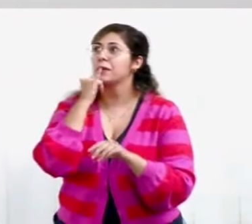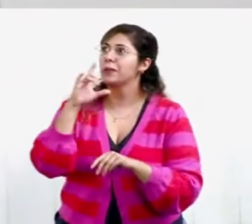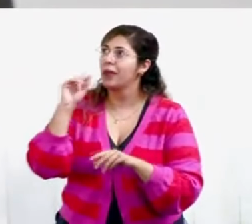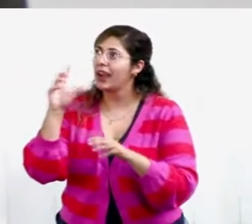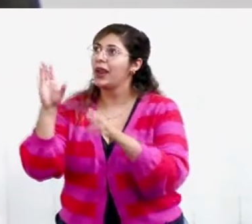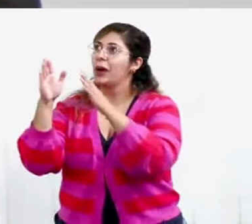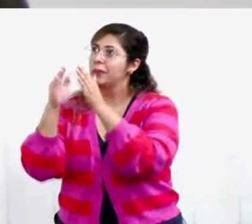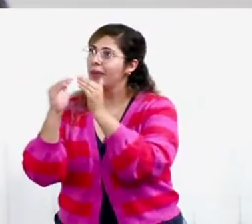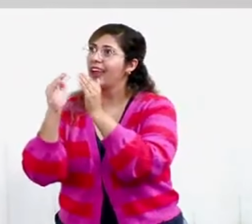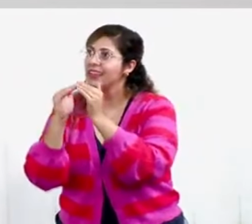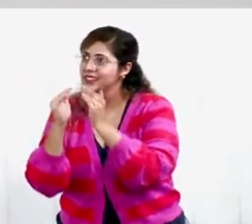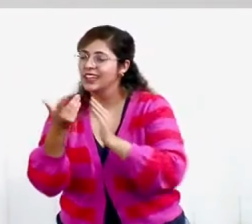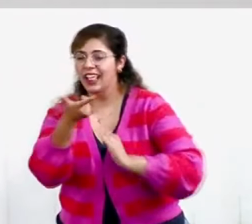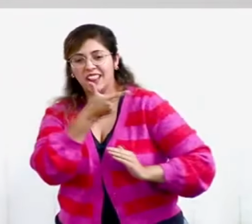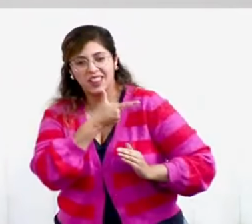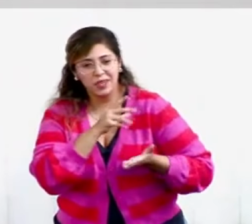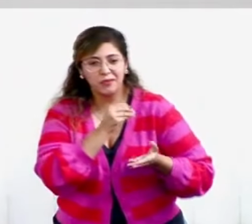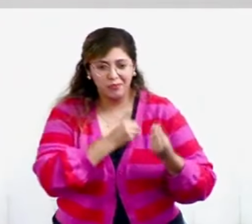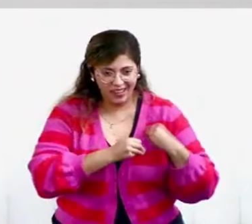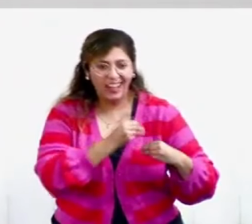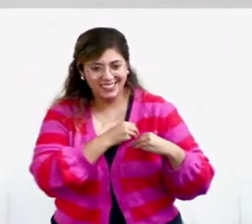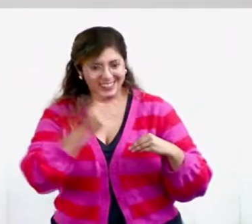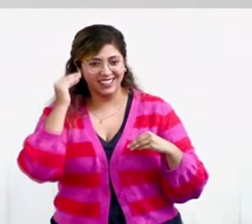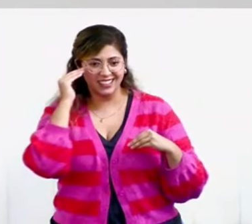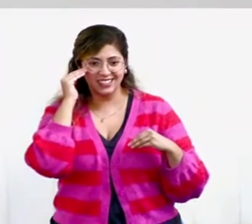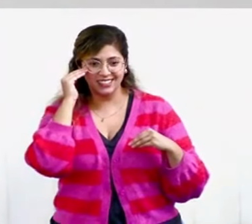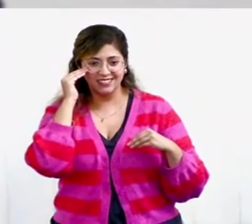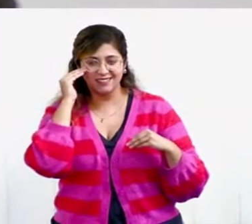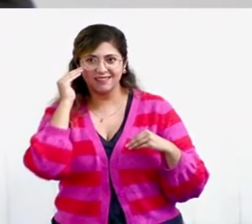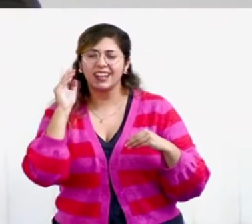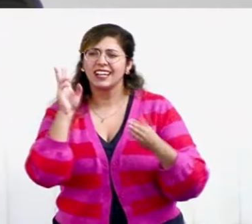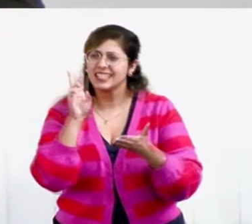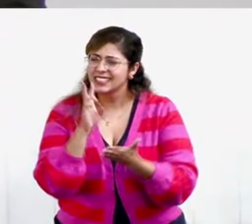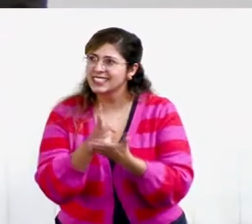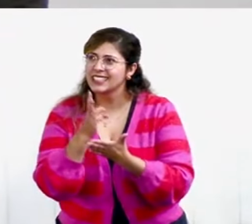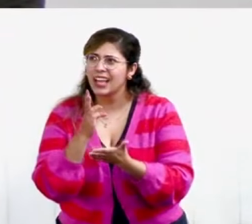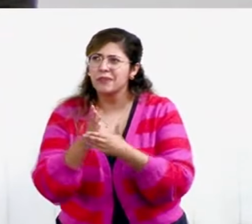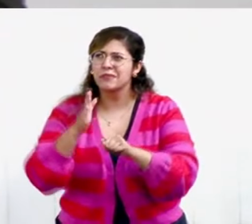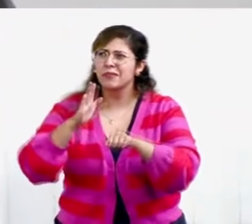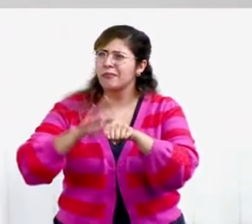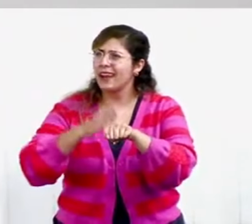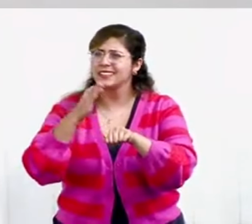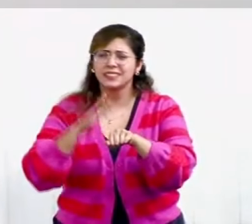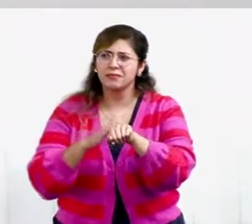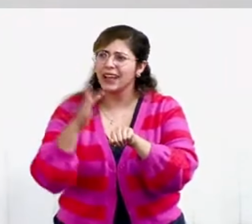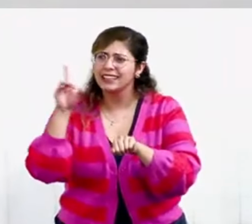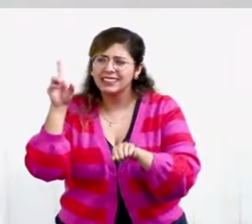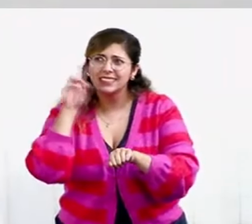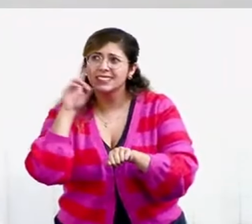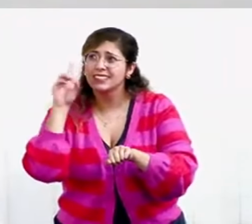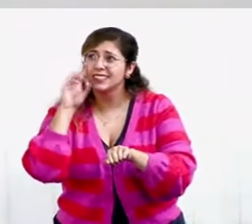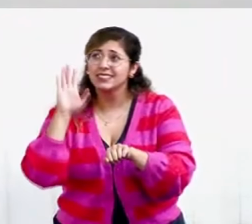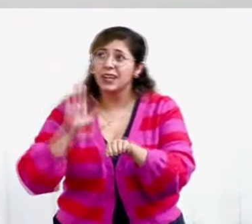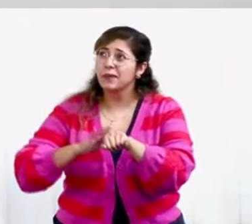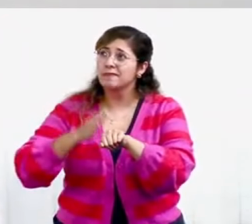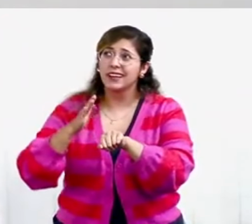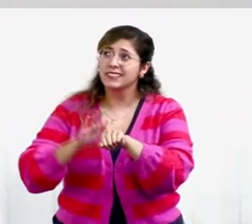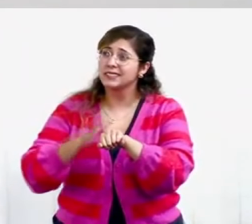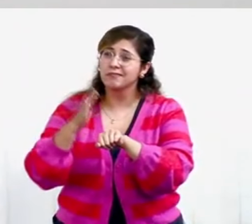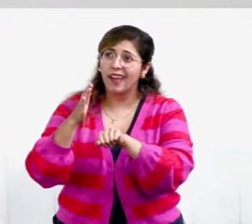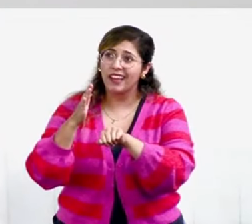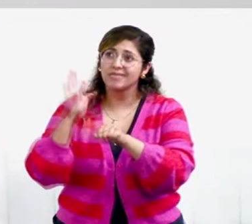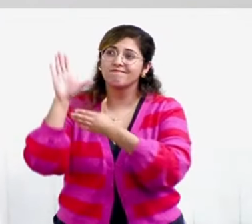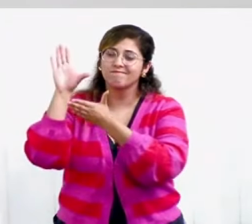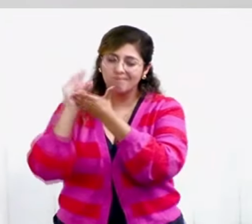que a santificação seja o alvo, e assim eu possa ver o Senhor cada vez mais quando eu sou moldado pela